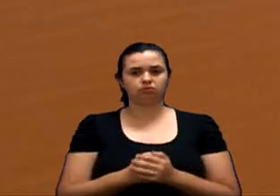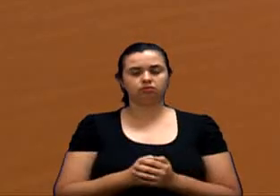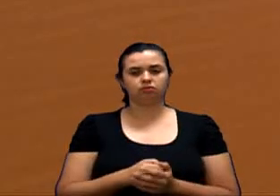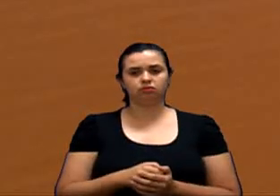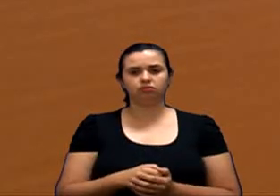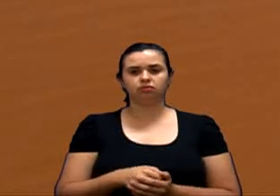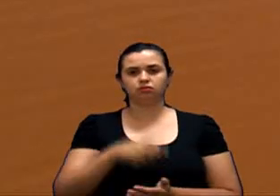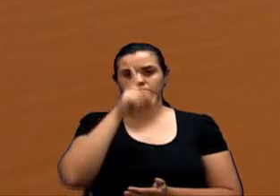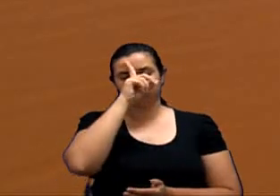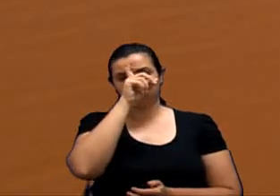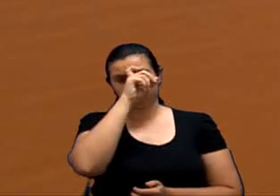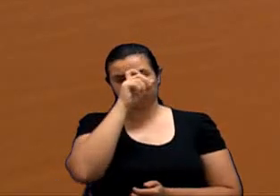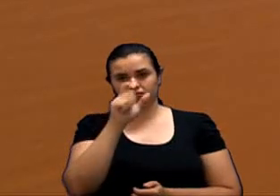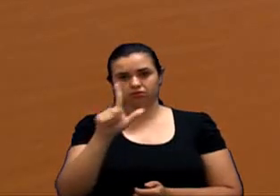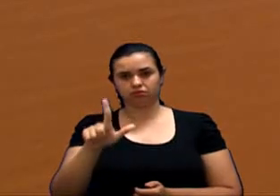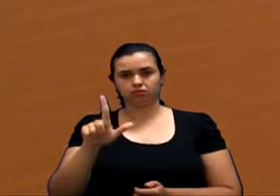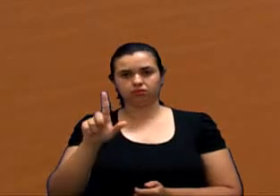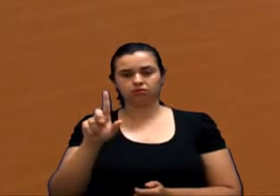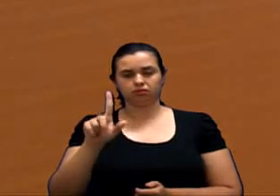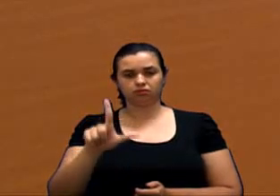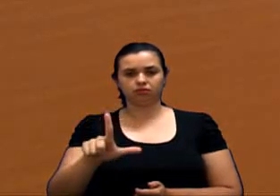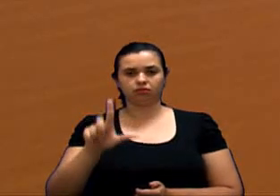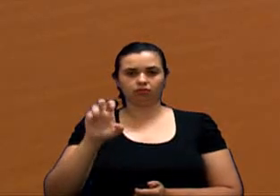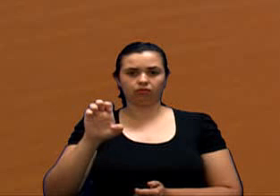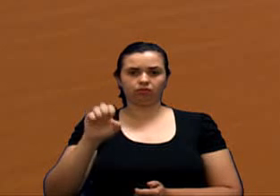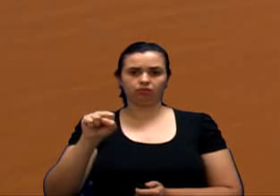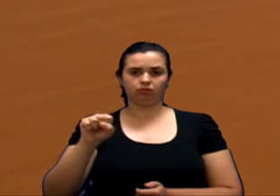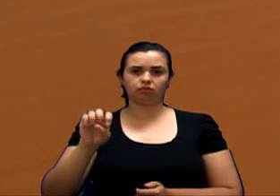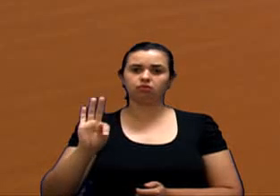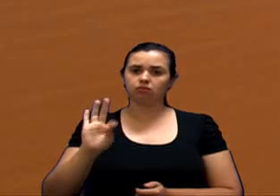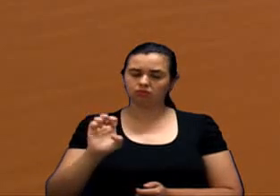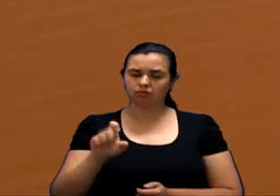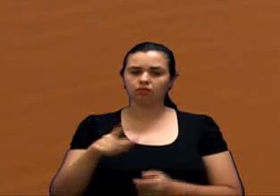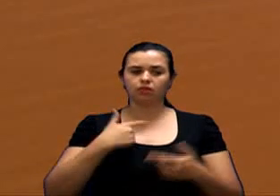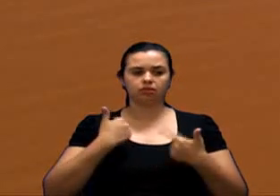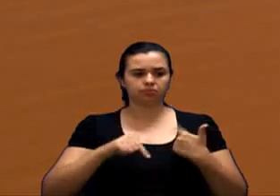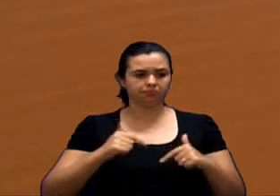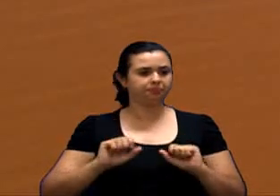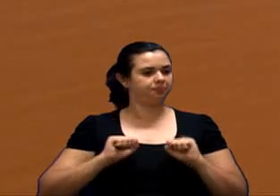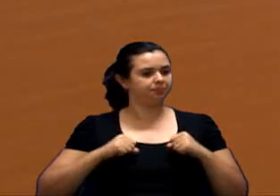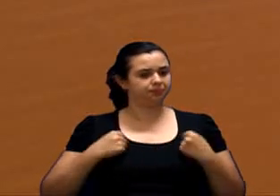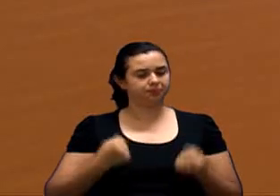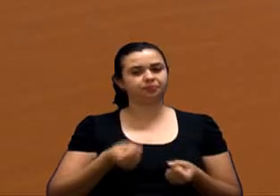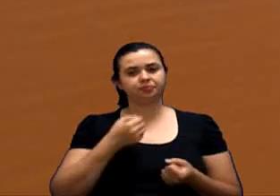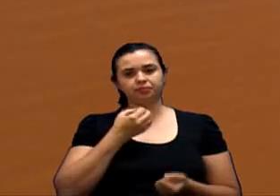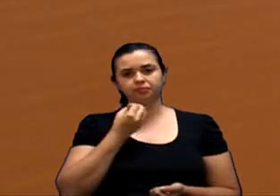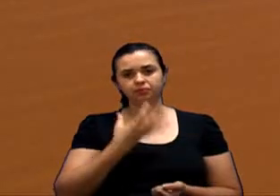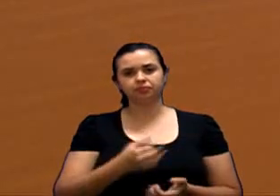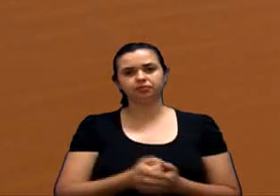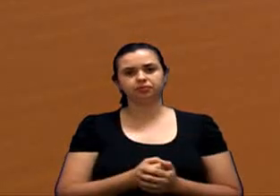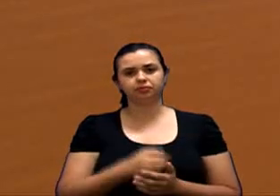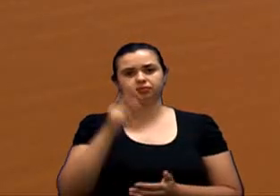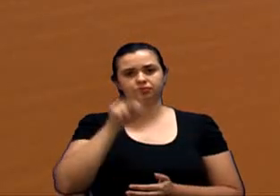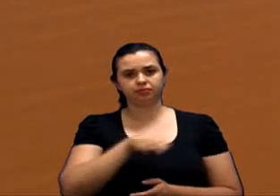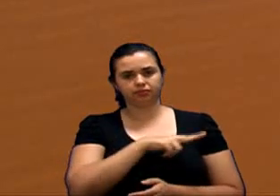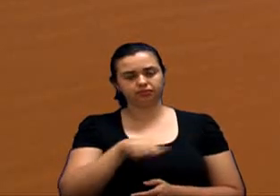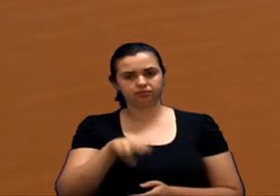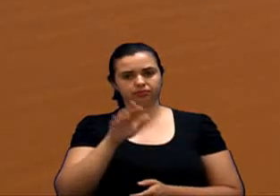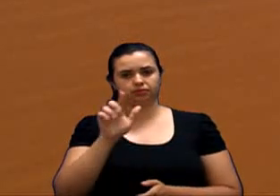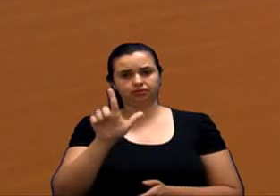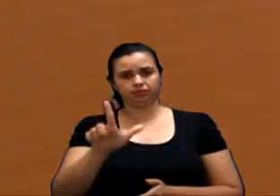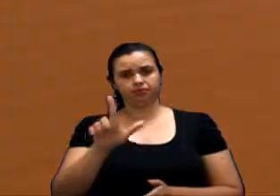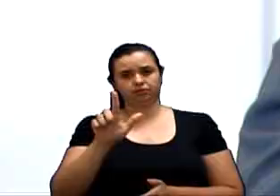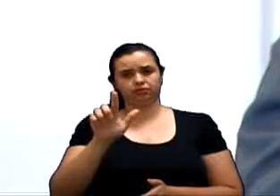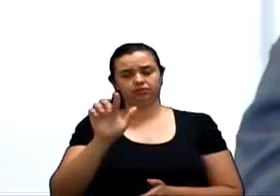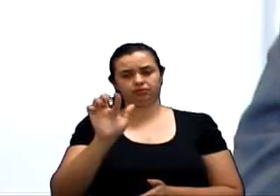é excelente, o trabalho desenvolvido ali é maravilhoso, tem a ver com o Padre Flávio, toda a gestão, todo o trabalho,